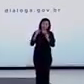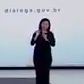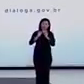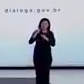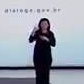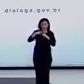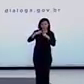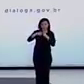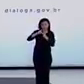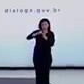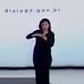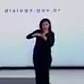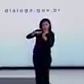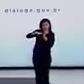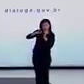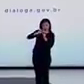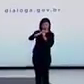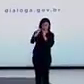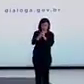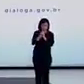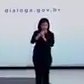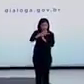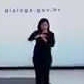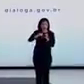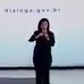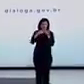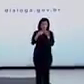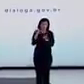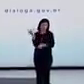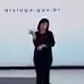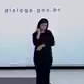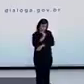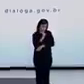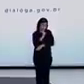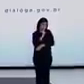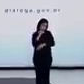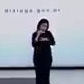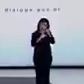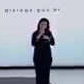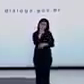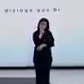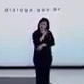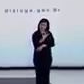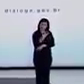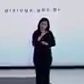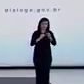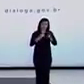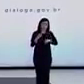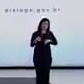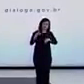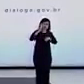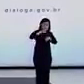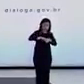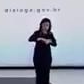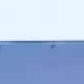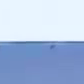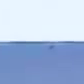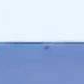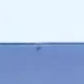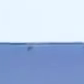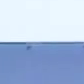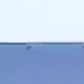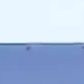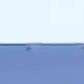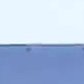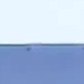social, mas nesse ponto a gente tem melhorado bastante. Hoje a gente... Estou voltando pela terceira vez a um mandato, e o